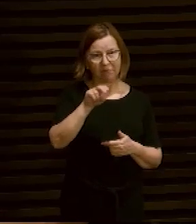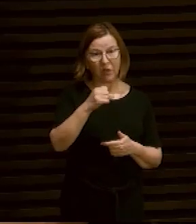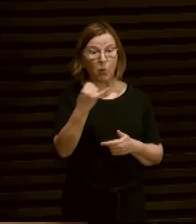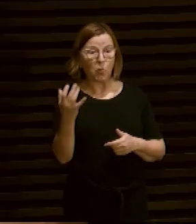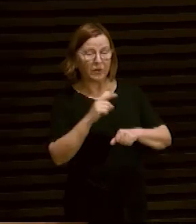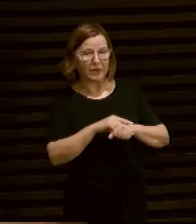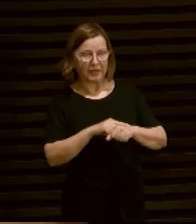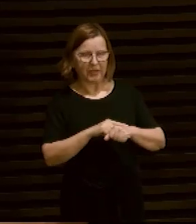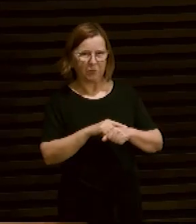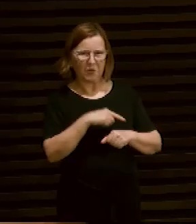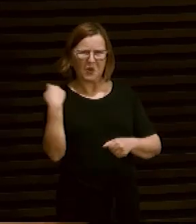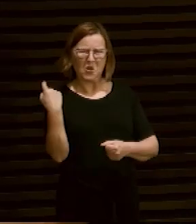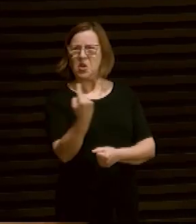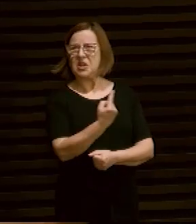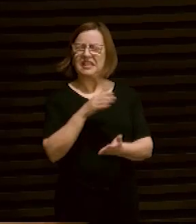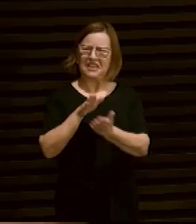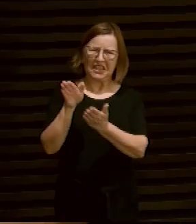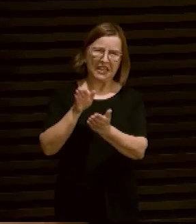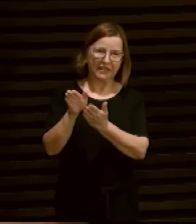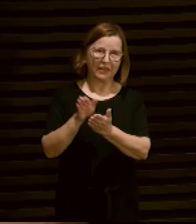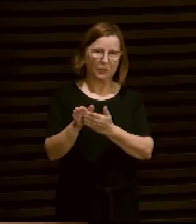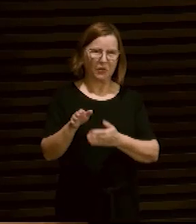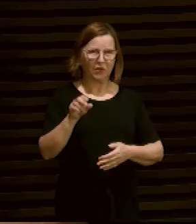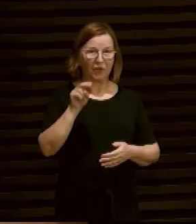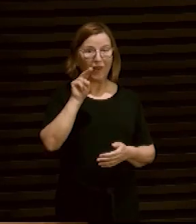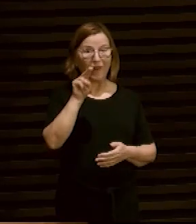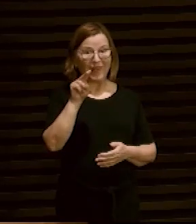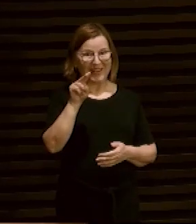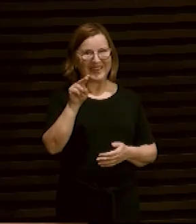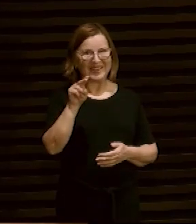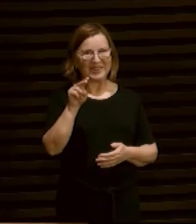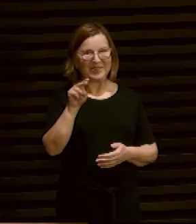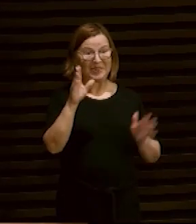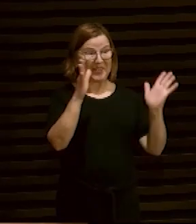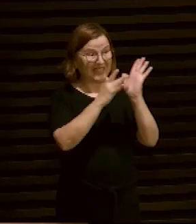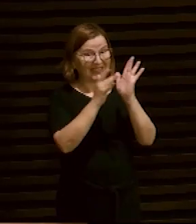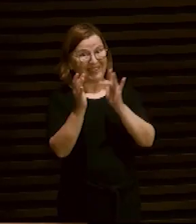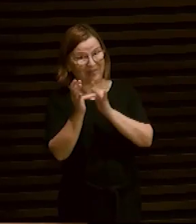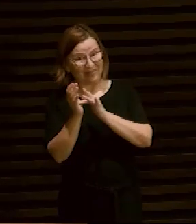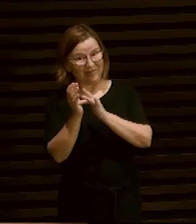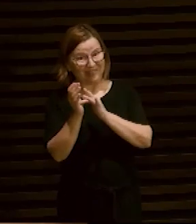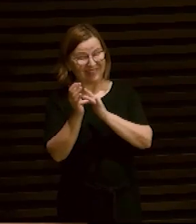nós temos gasto olhando para Jesus?